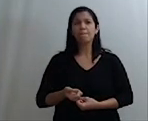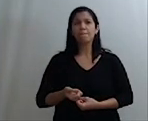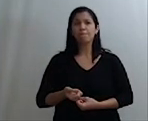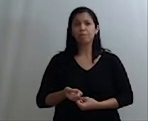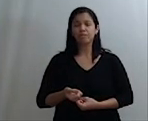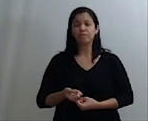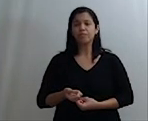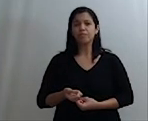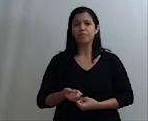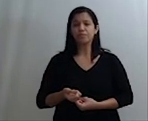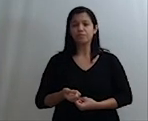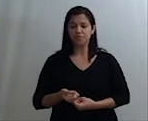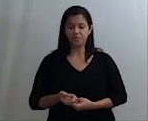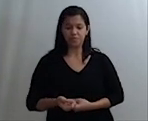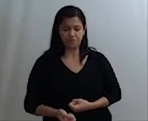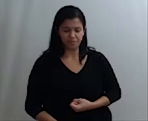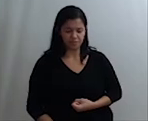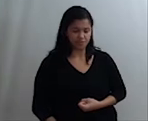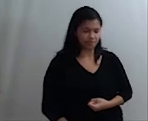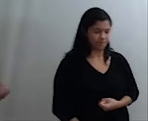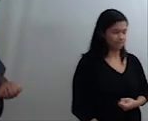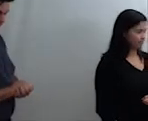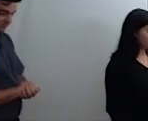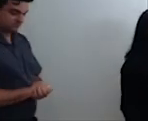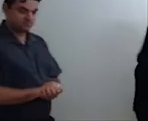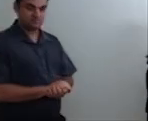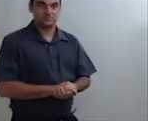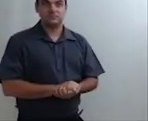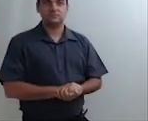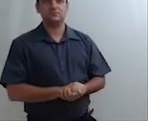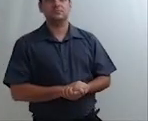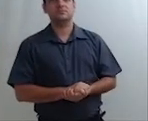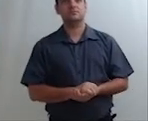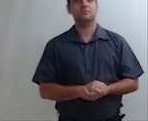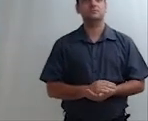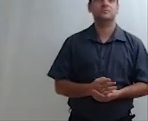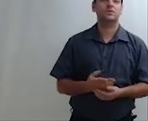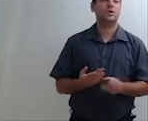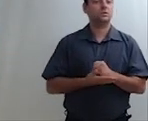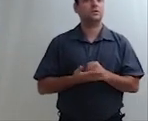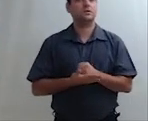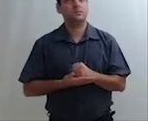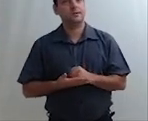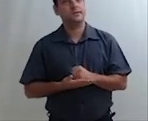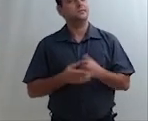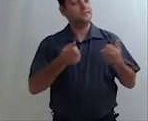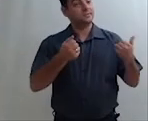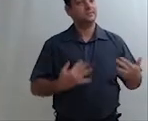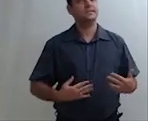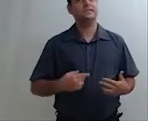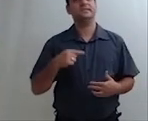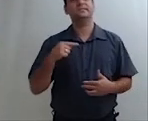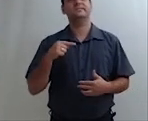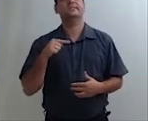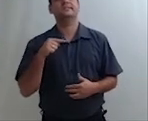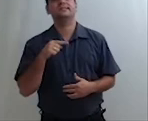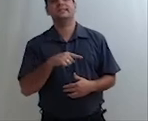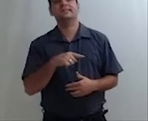cansados com fundamento nisso excelências demonstrando que já não existem mais aquelas